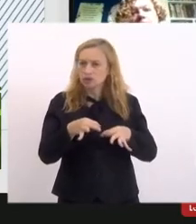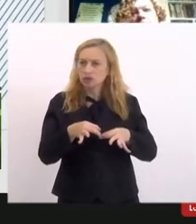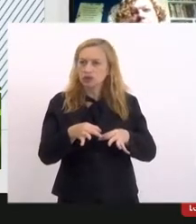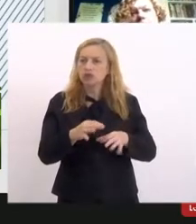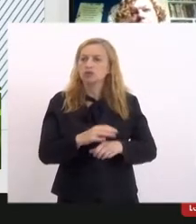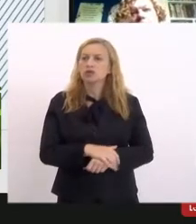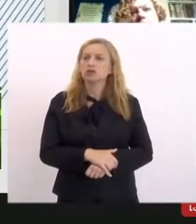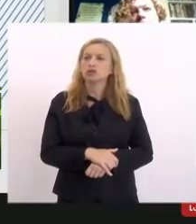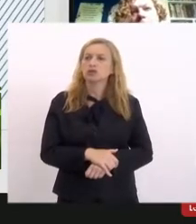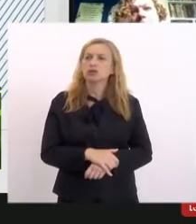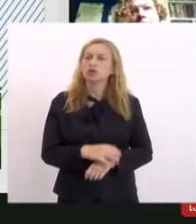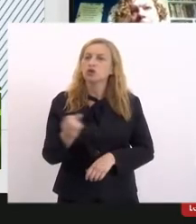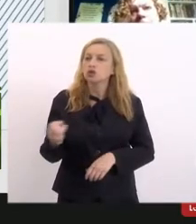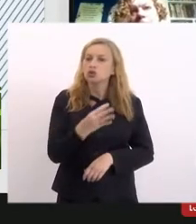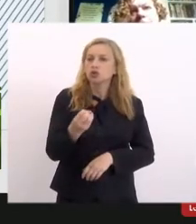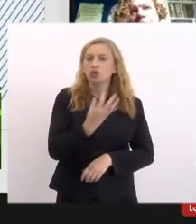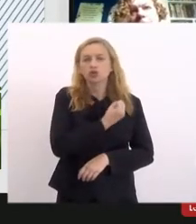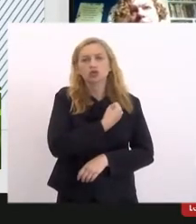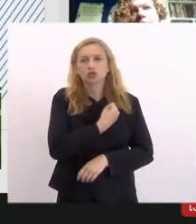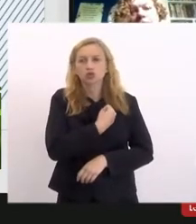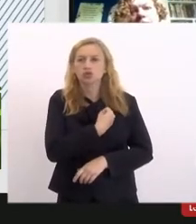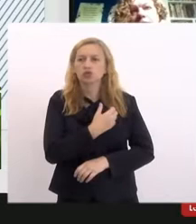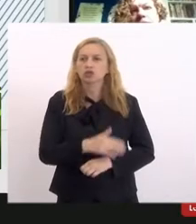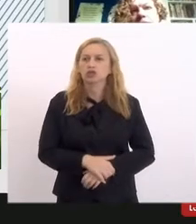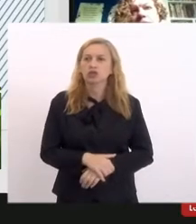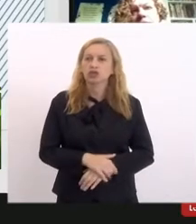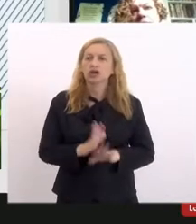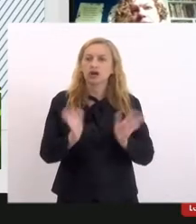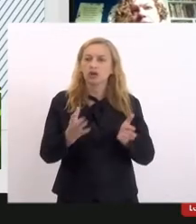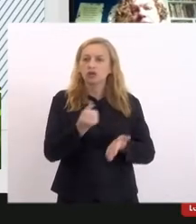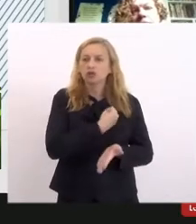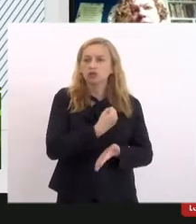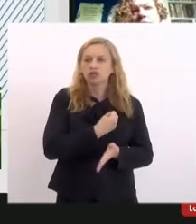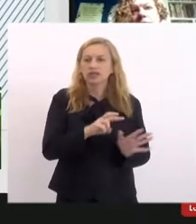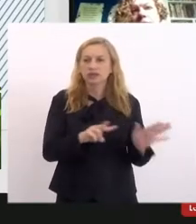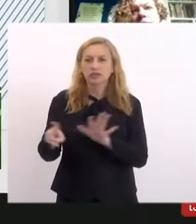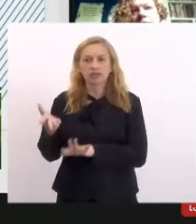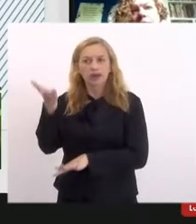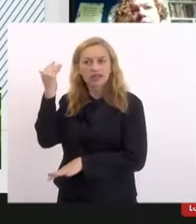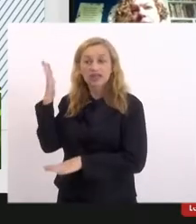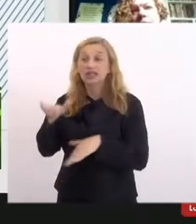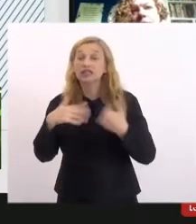está restrito aos dados da semana passada. Então,